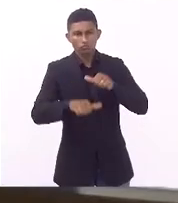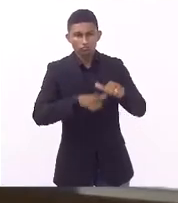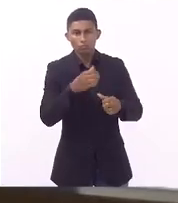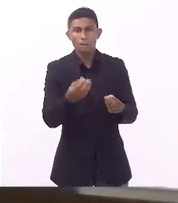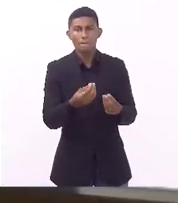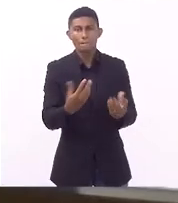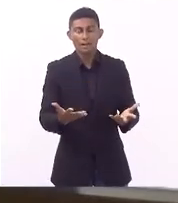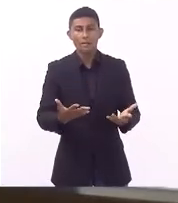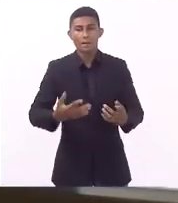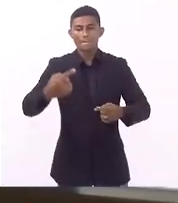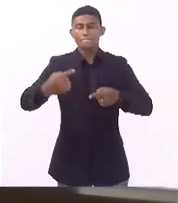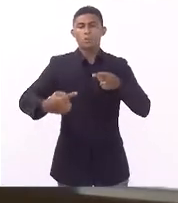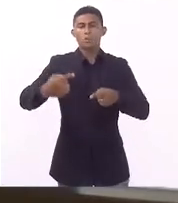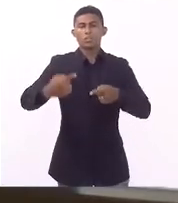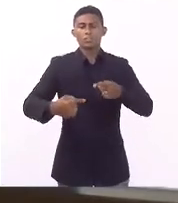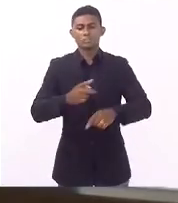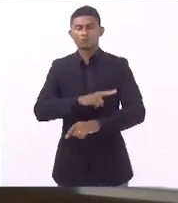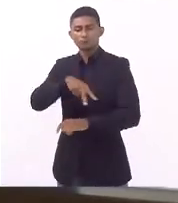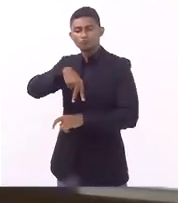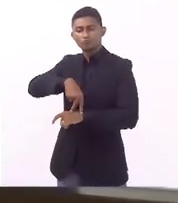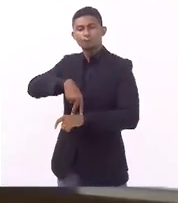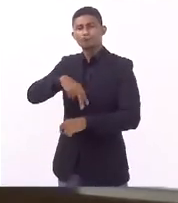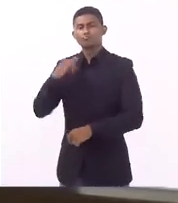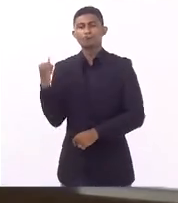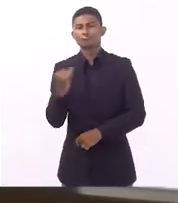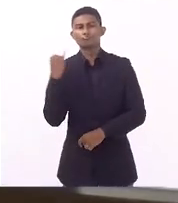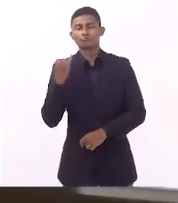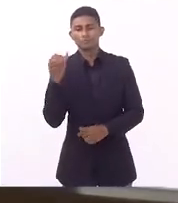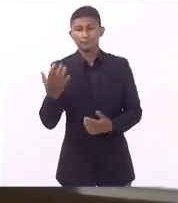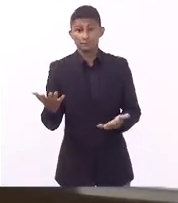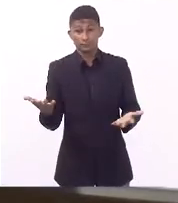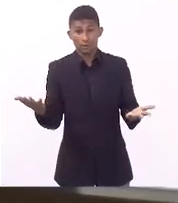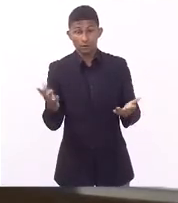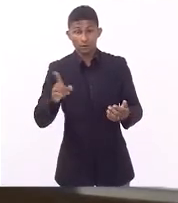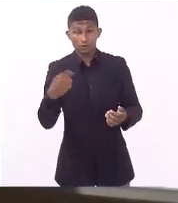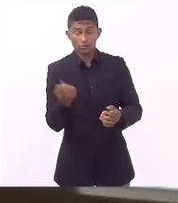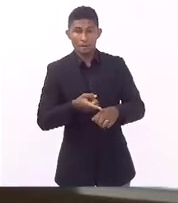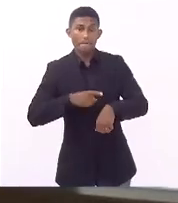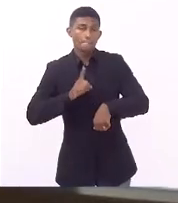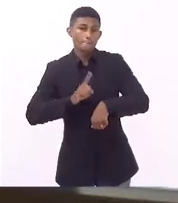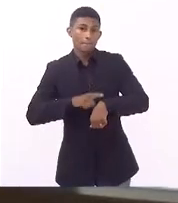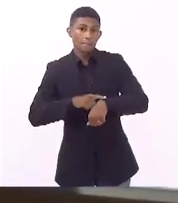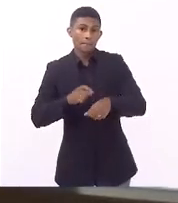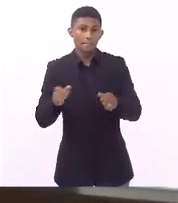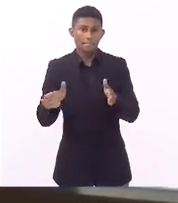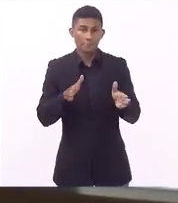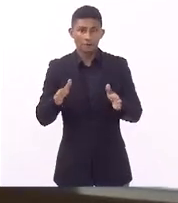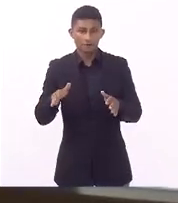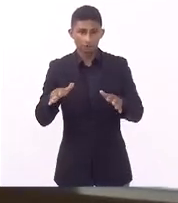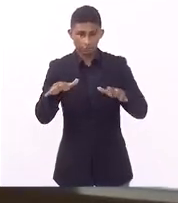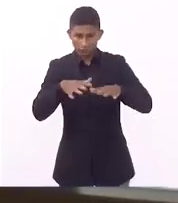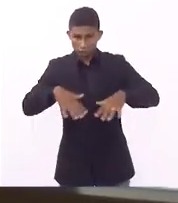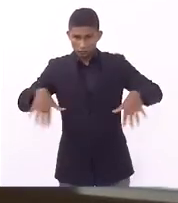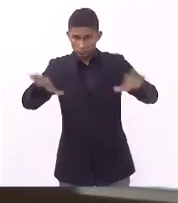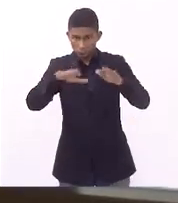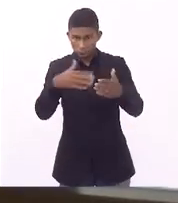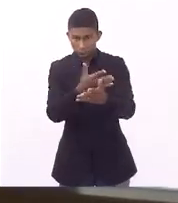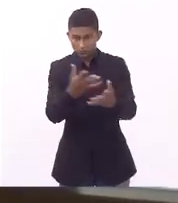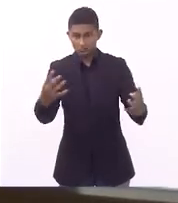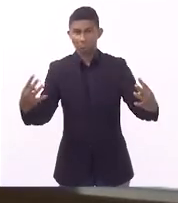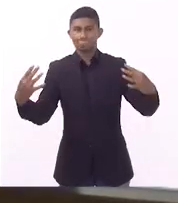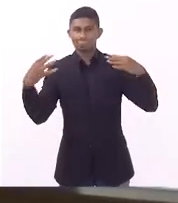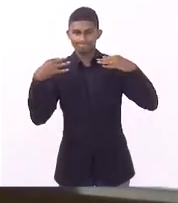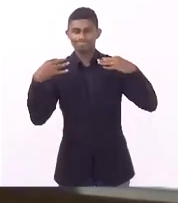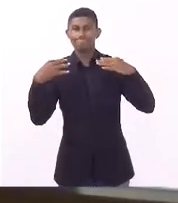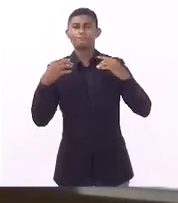que é fundamental. E, nesse momento, a gente está todo mundo, vocês estão vendo aqui, todo mundo com a plaquinha aqui